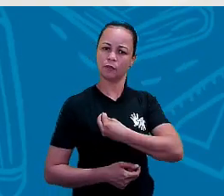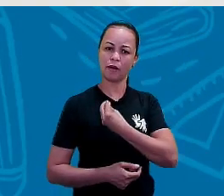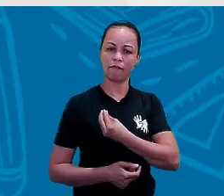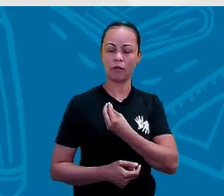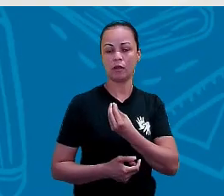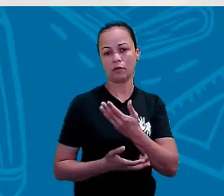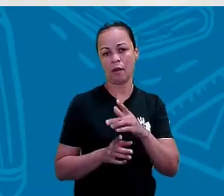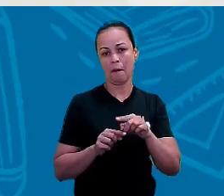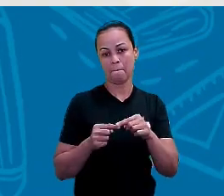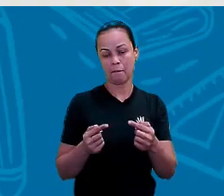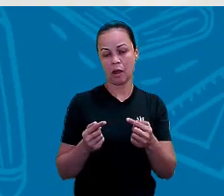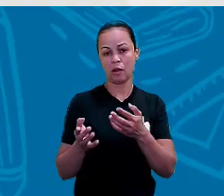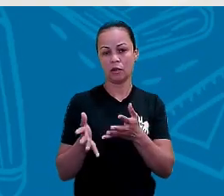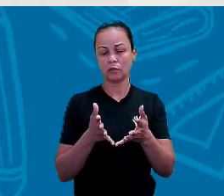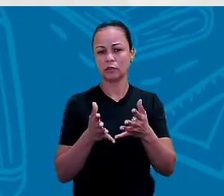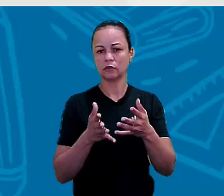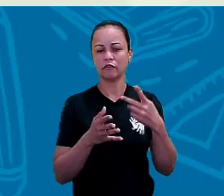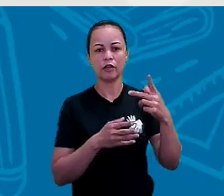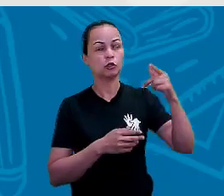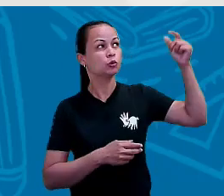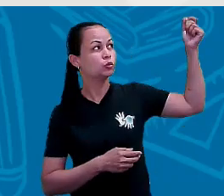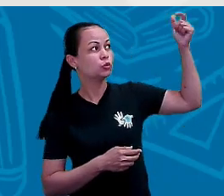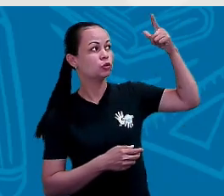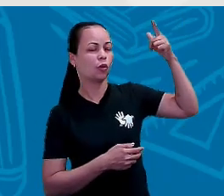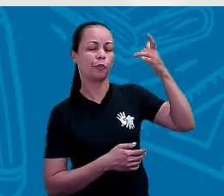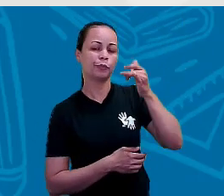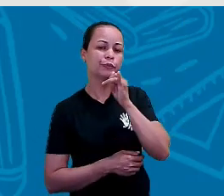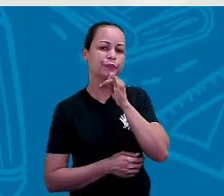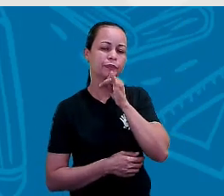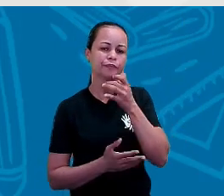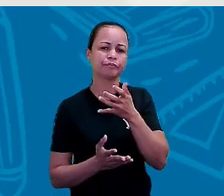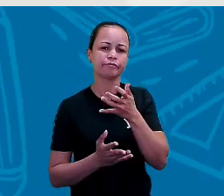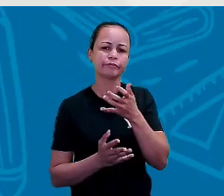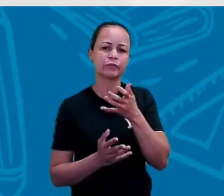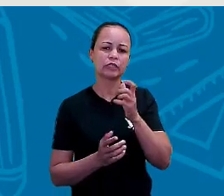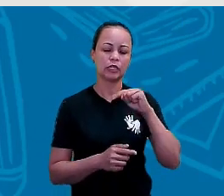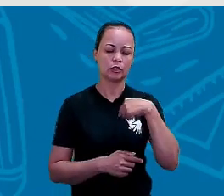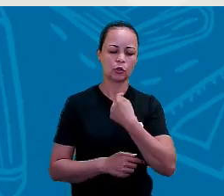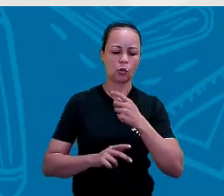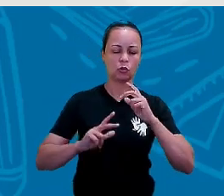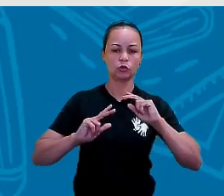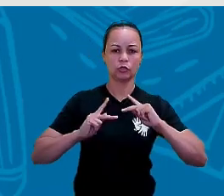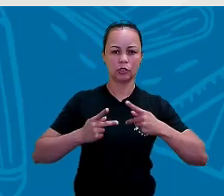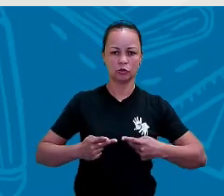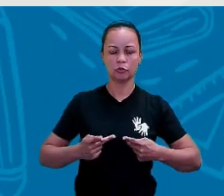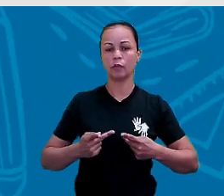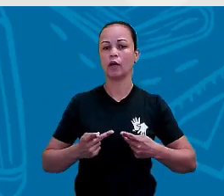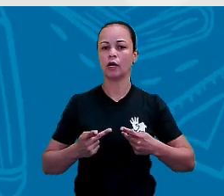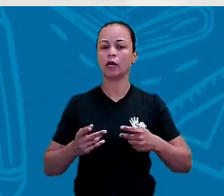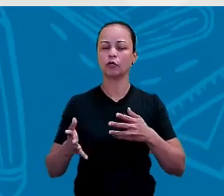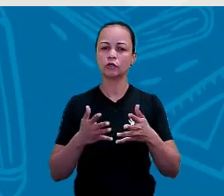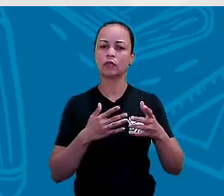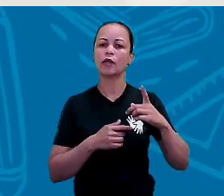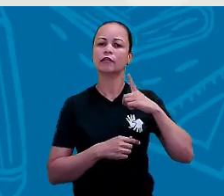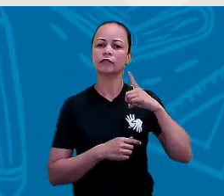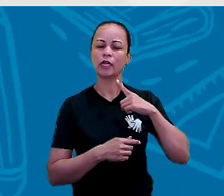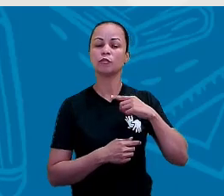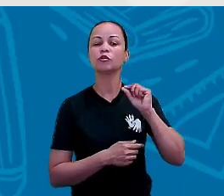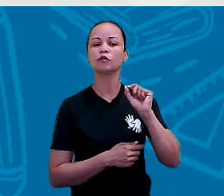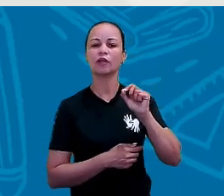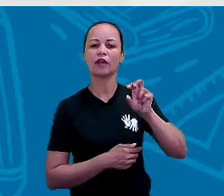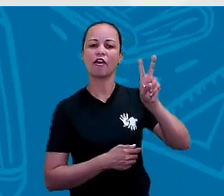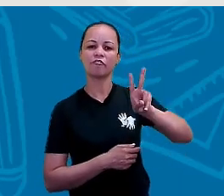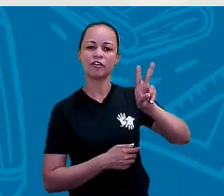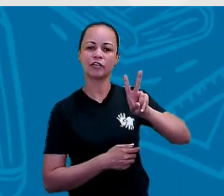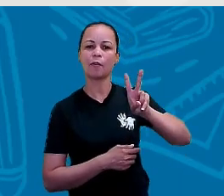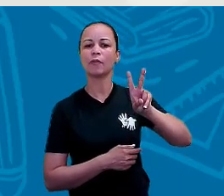Afinal, é através do sol, tá certo? Por exemplo, que nós seres humanos ativamos a nossa vitamina